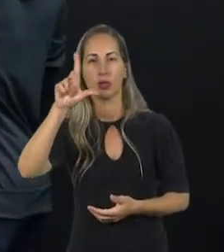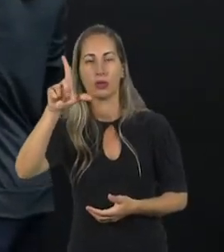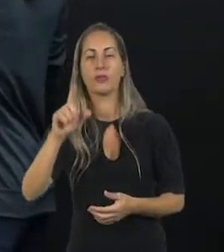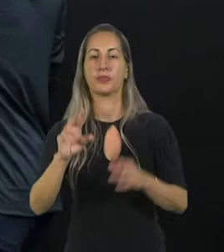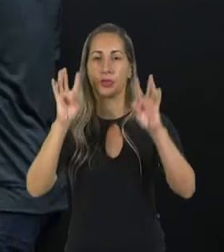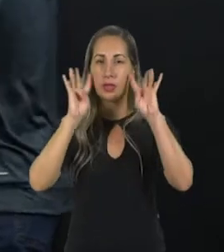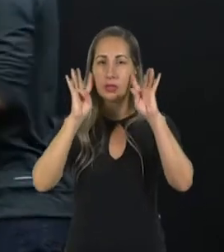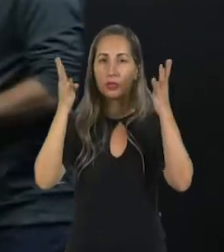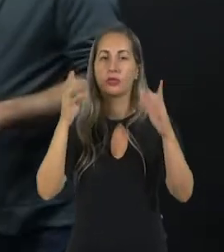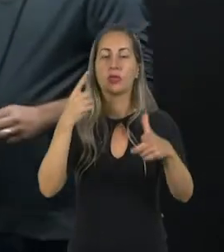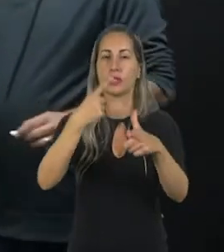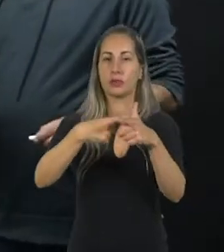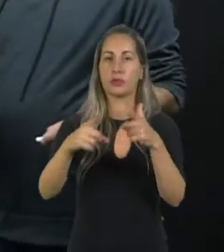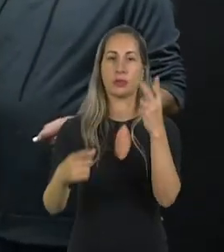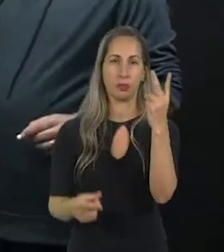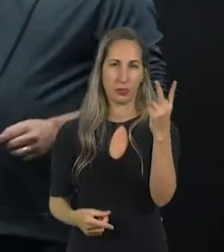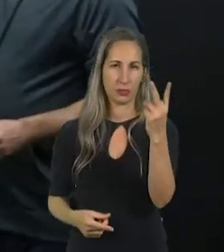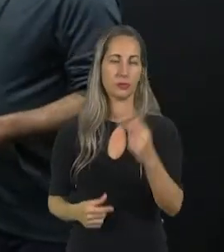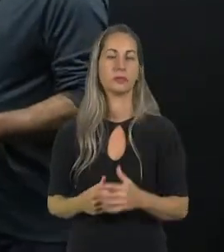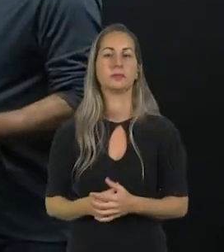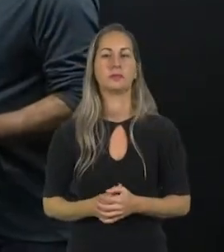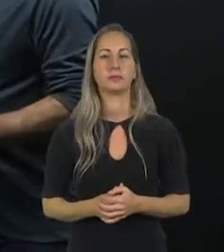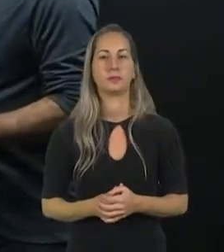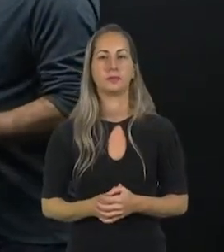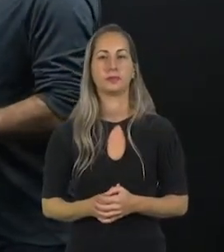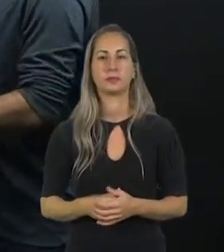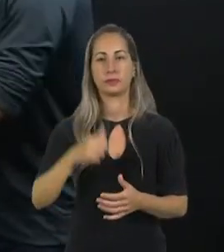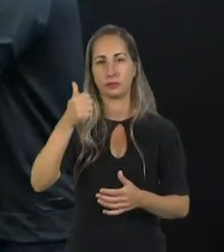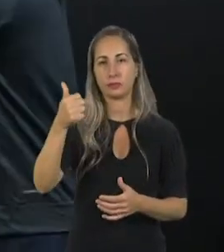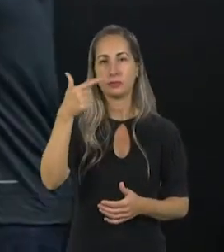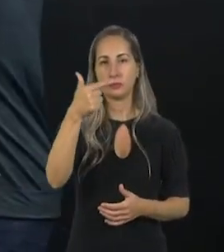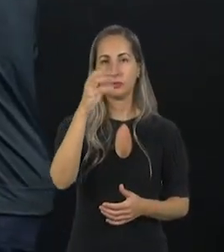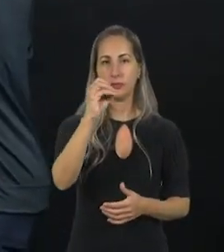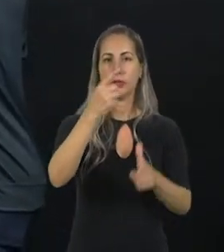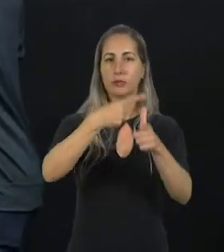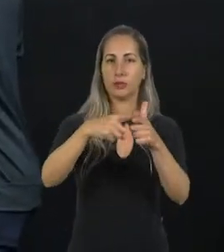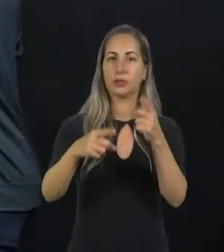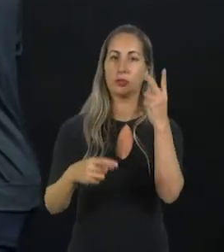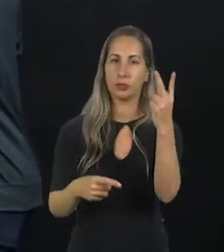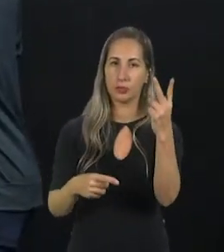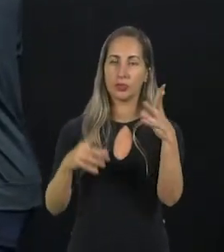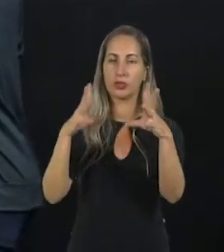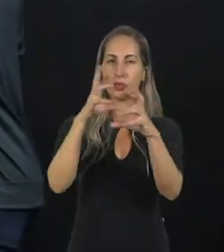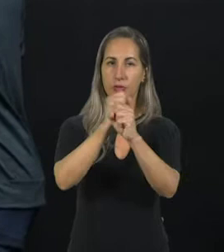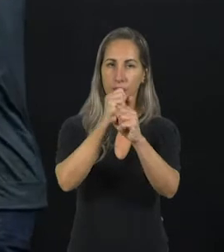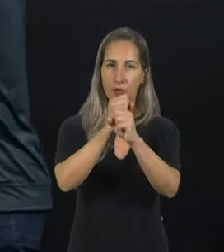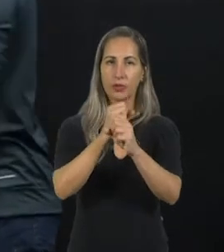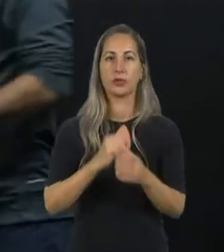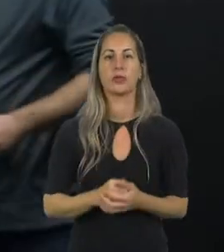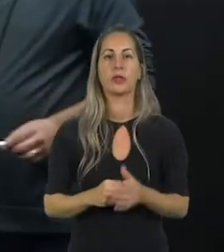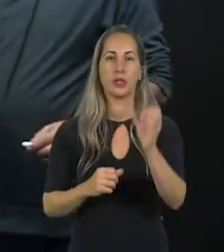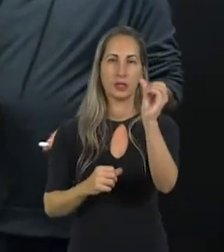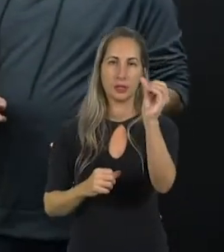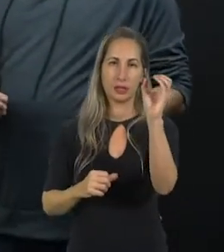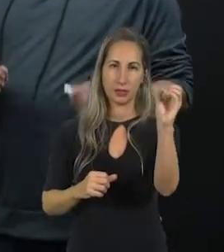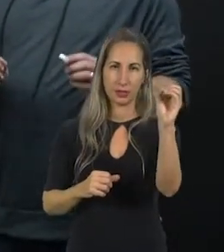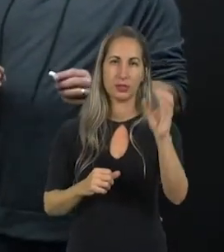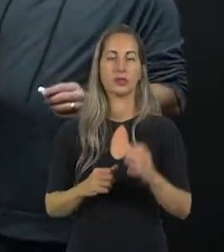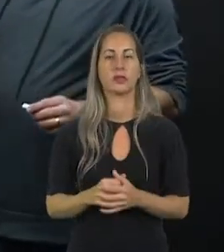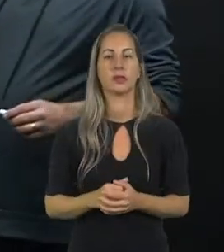resolver aqui a divisão por 2. 120 dividido por 2 é igual a